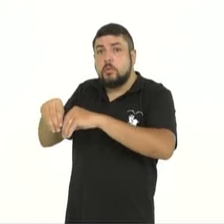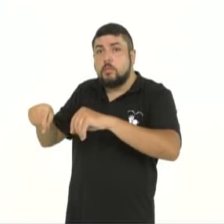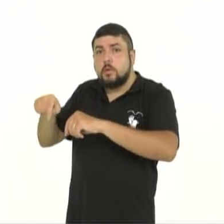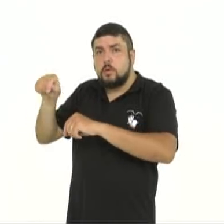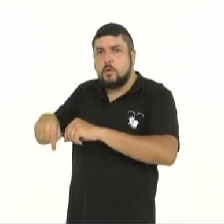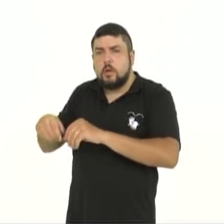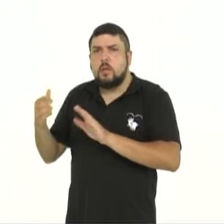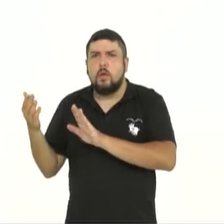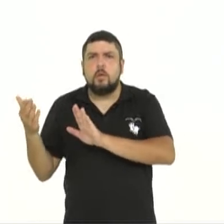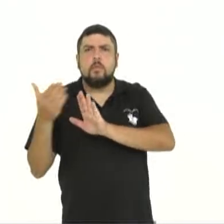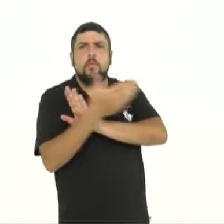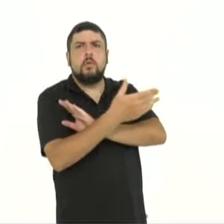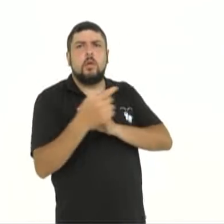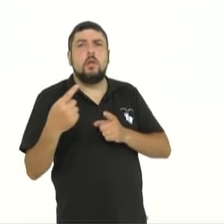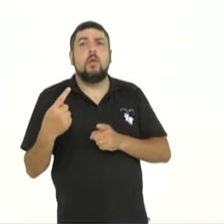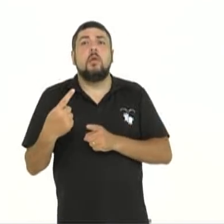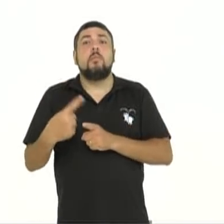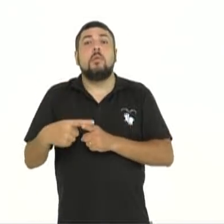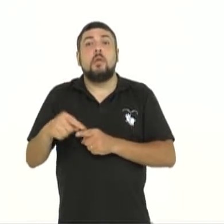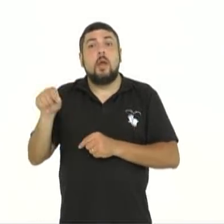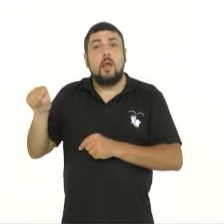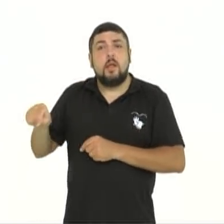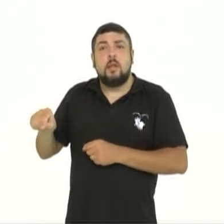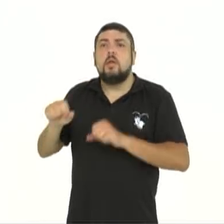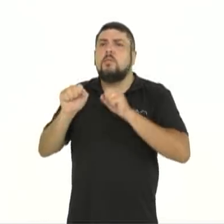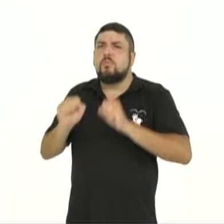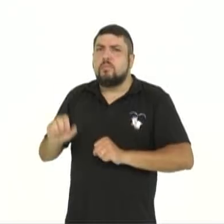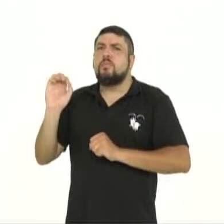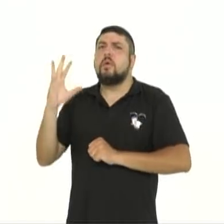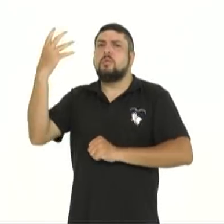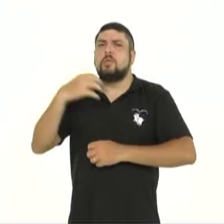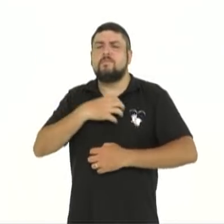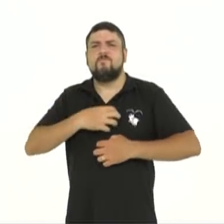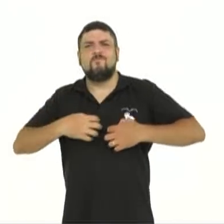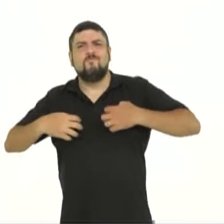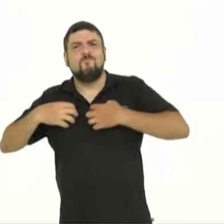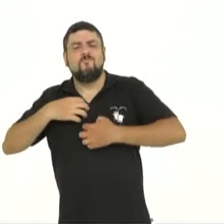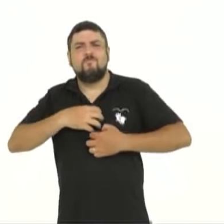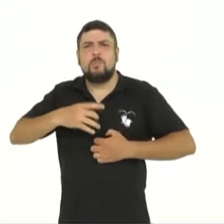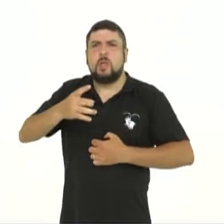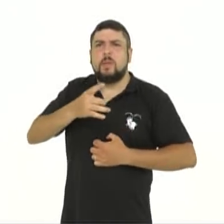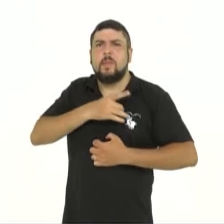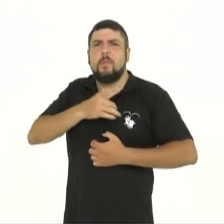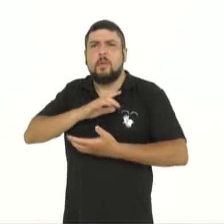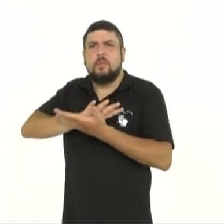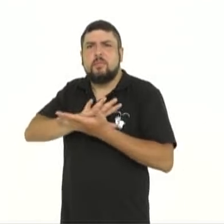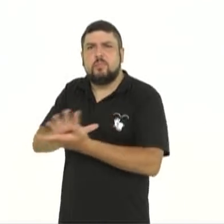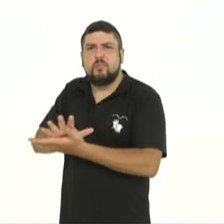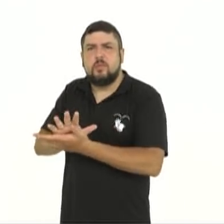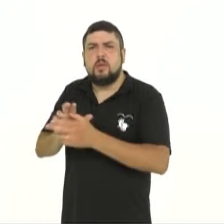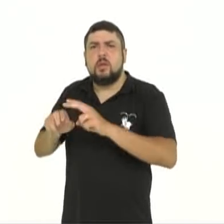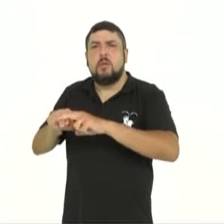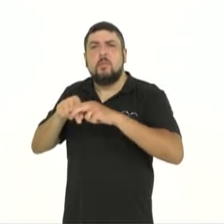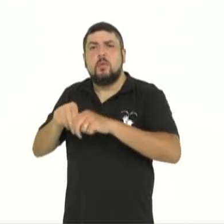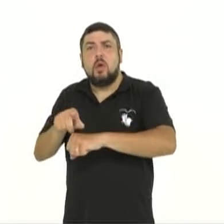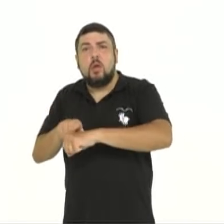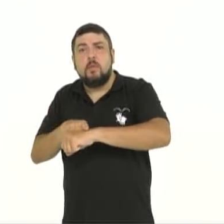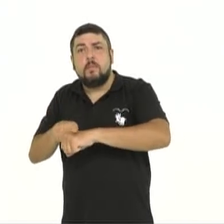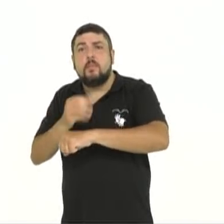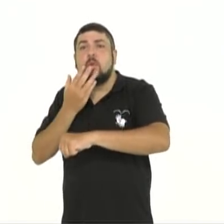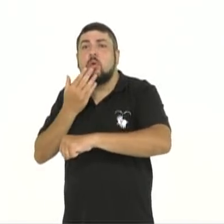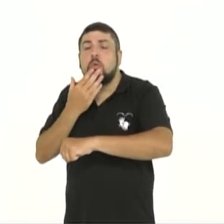por fundados temores de perseguição devido à sua raça, religião,